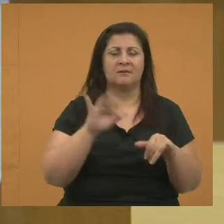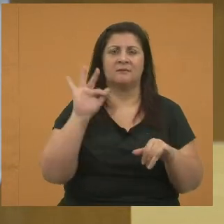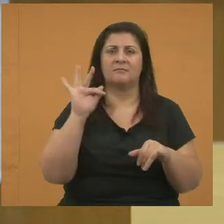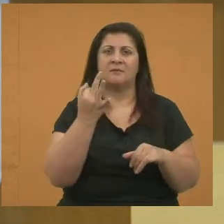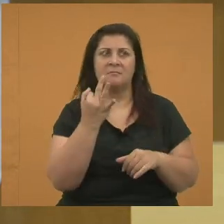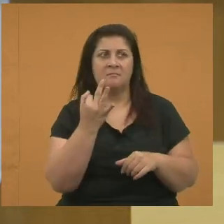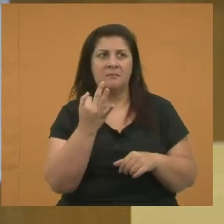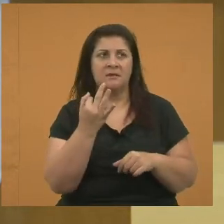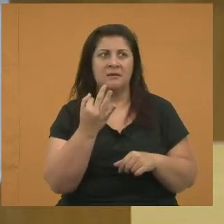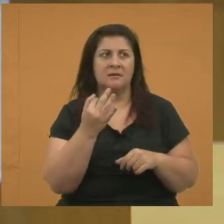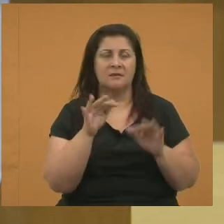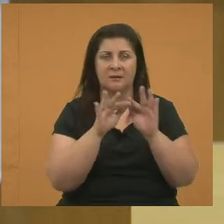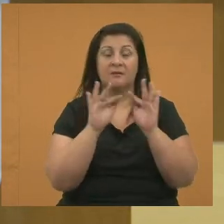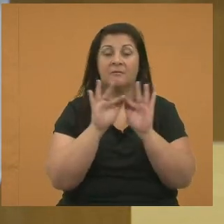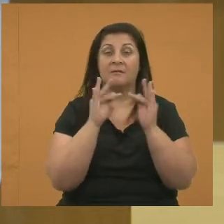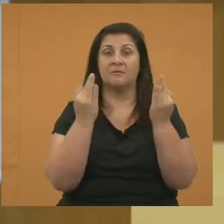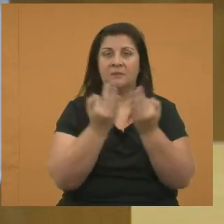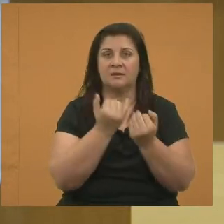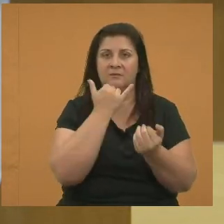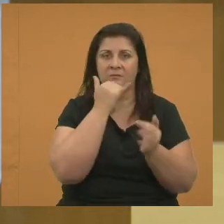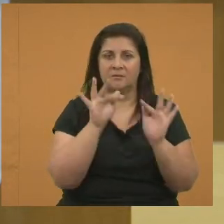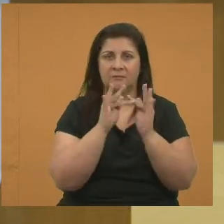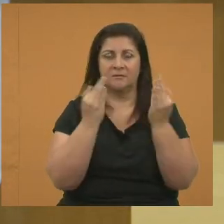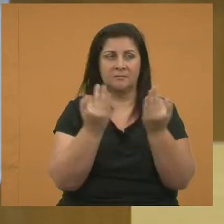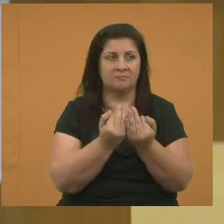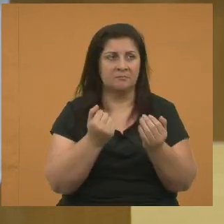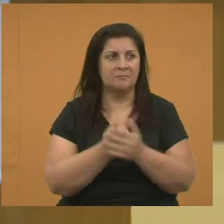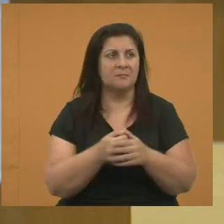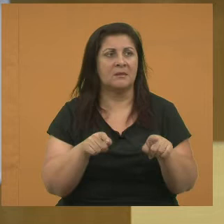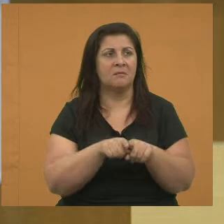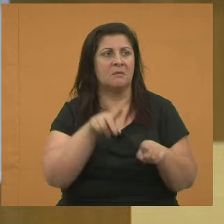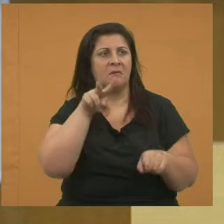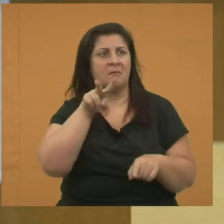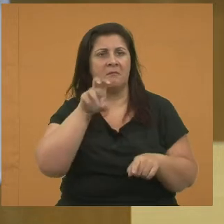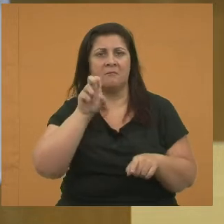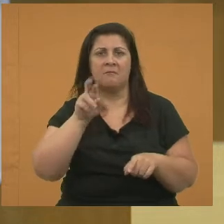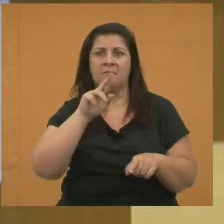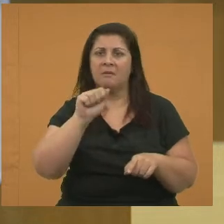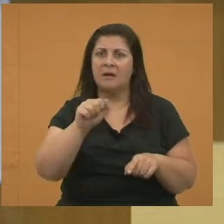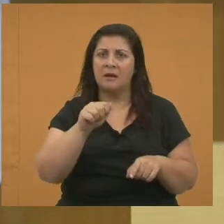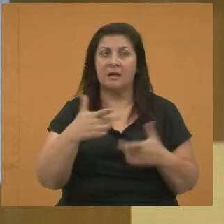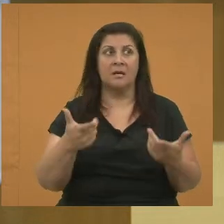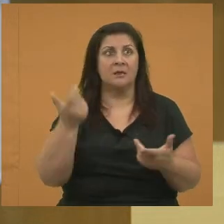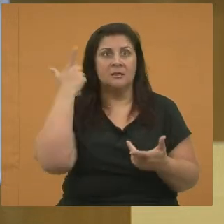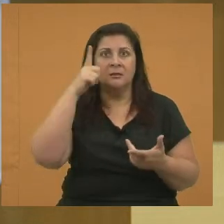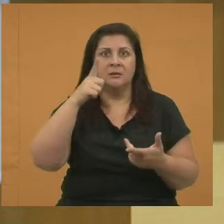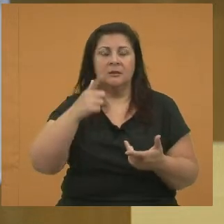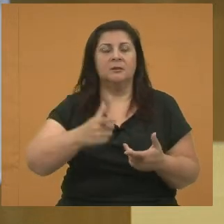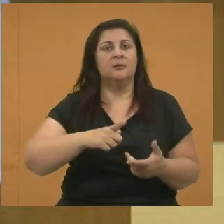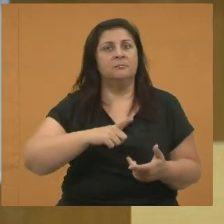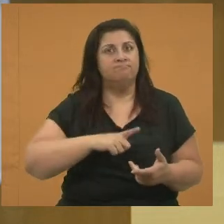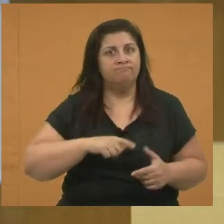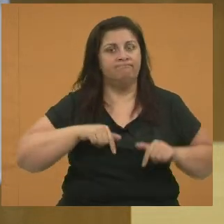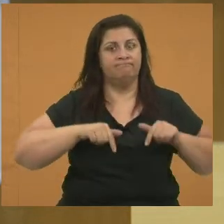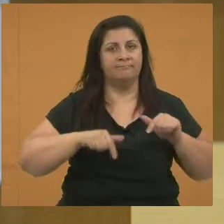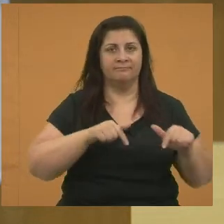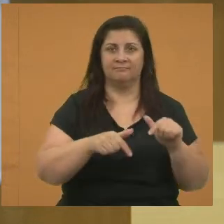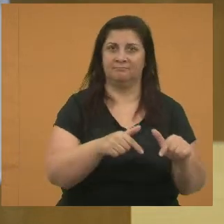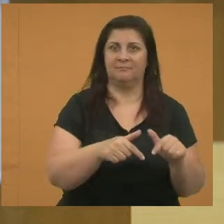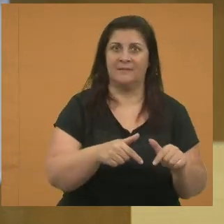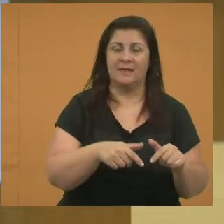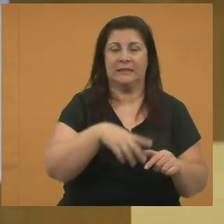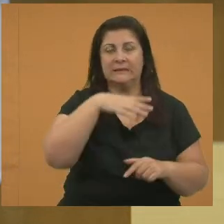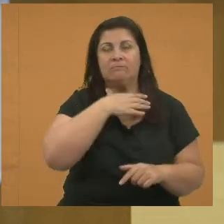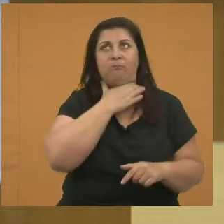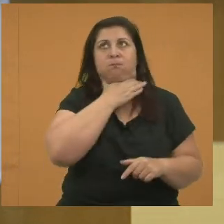Tomazini e o mercadinho da Dona Vera, que sobrevivem dentro dessa crise financeira, no